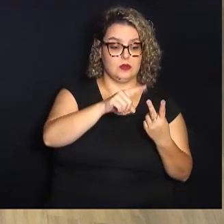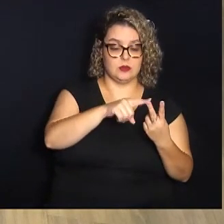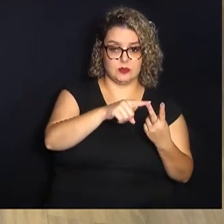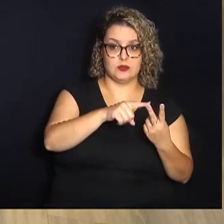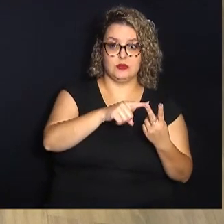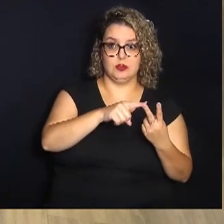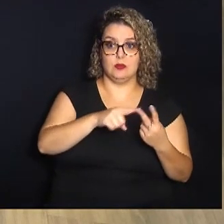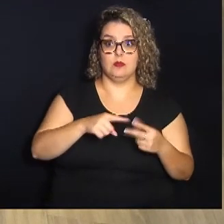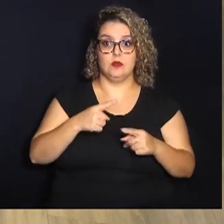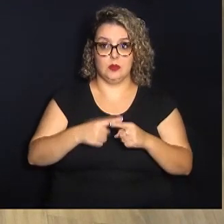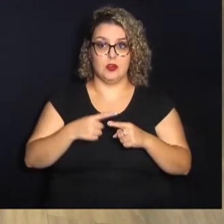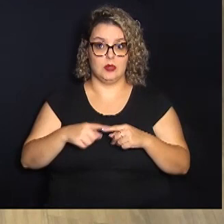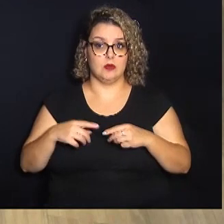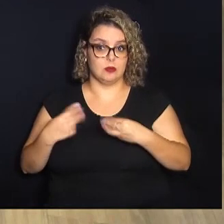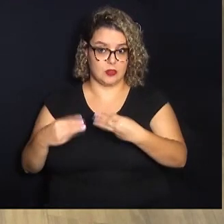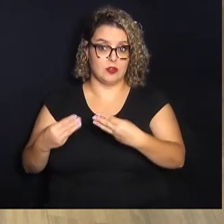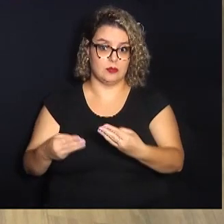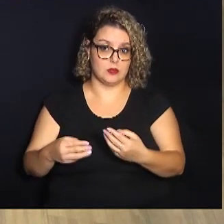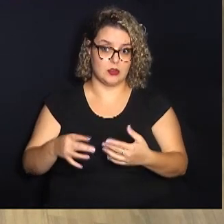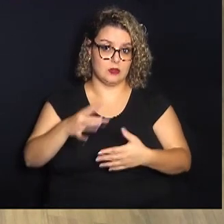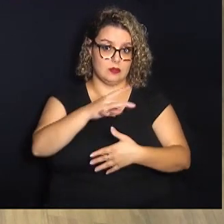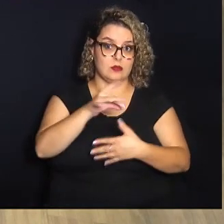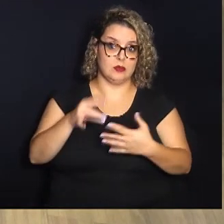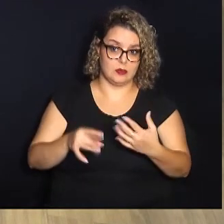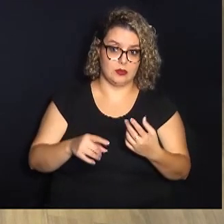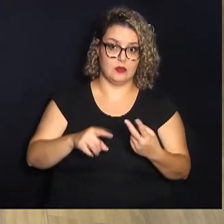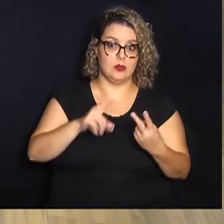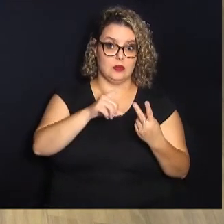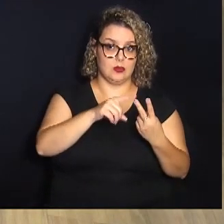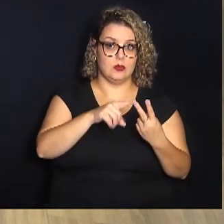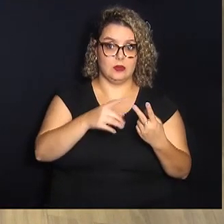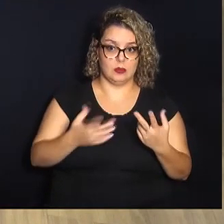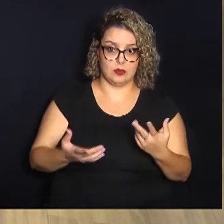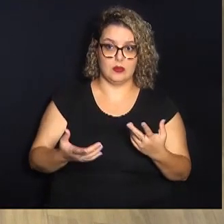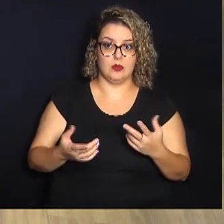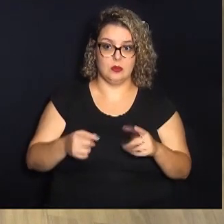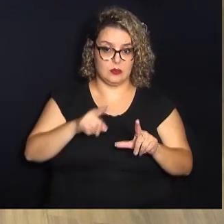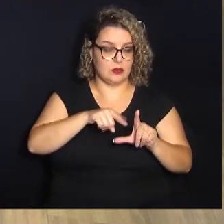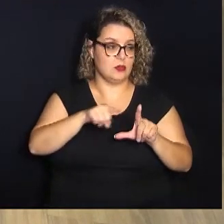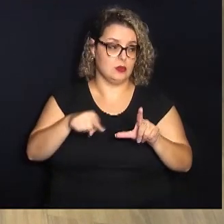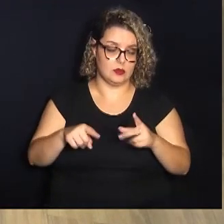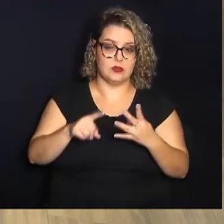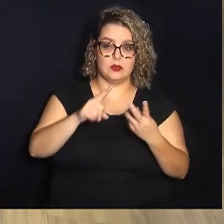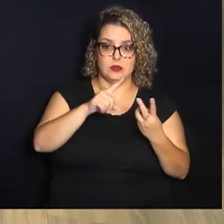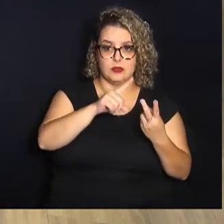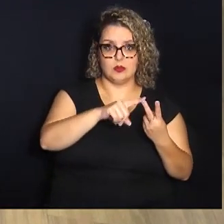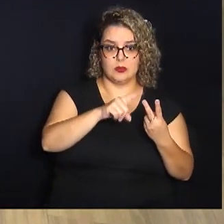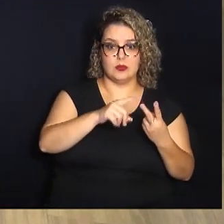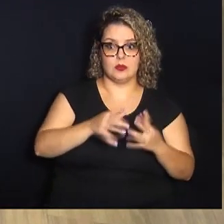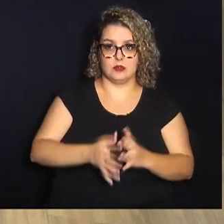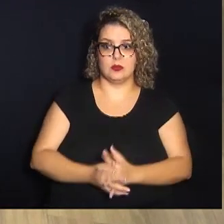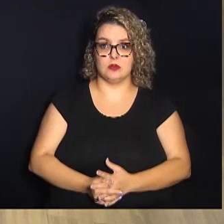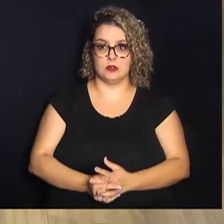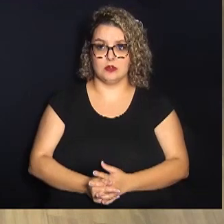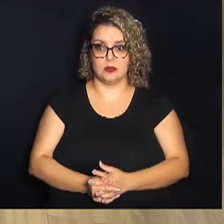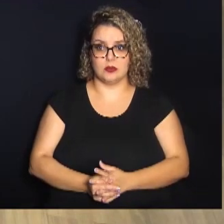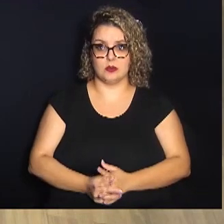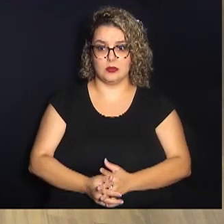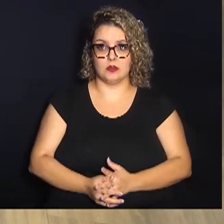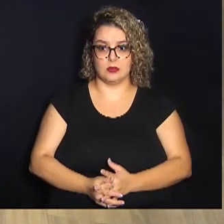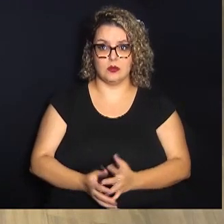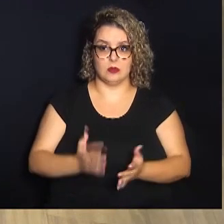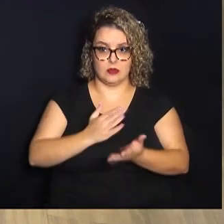que pelo Ministério, né, um dos critérios é ter a circulação do sorotipo 2, né? Então acho que já começa na hora da